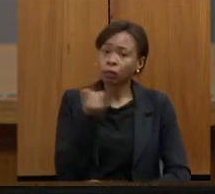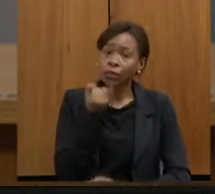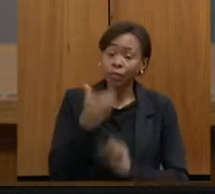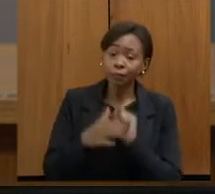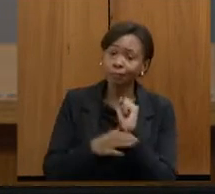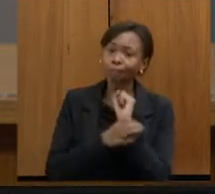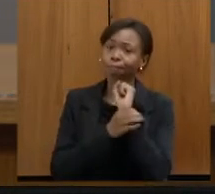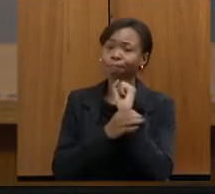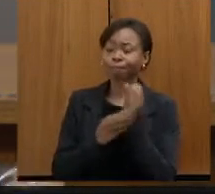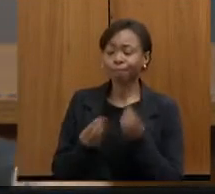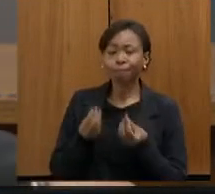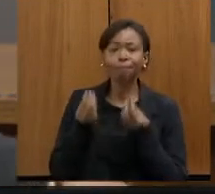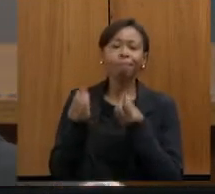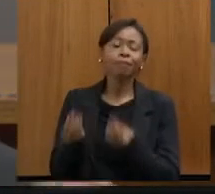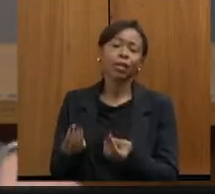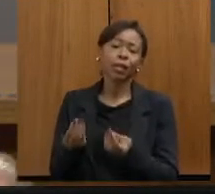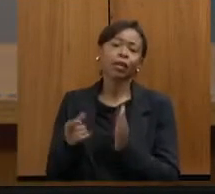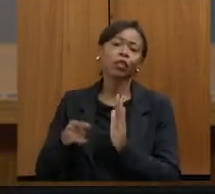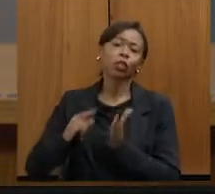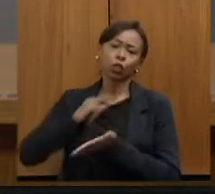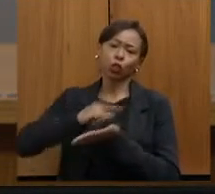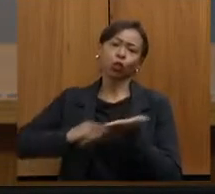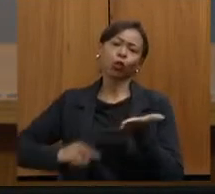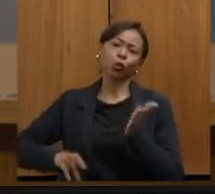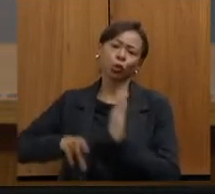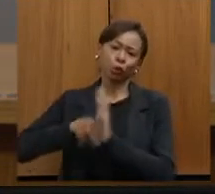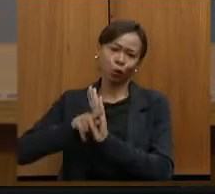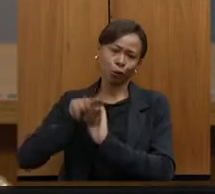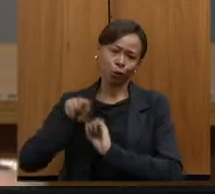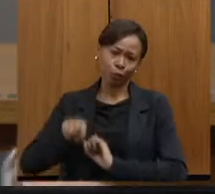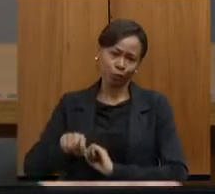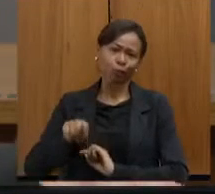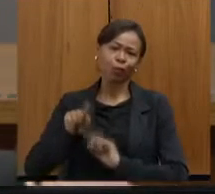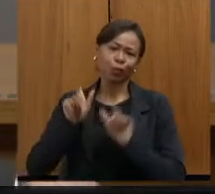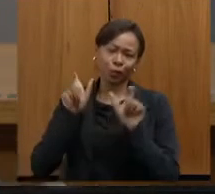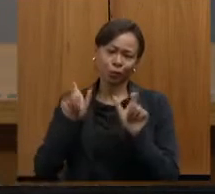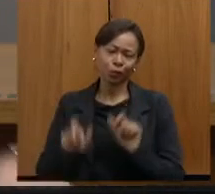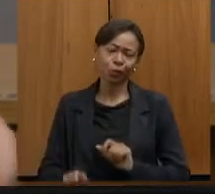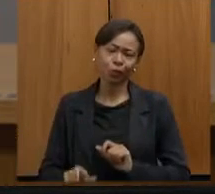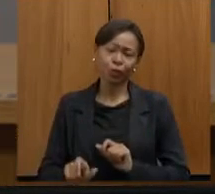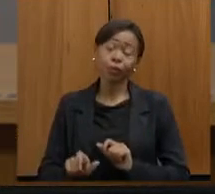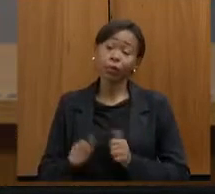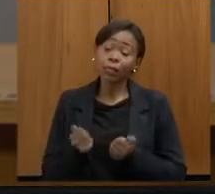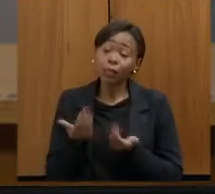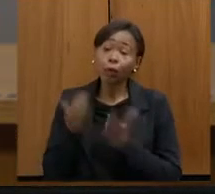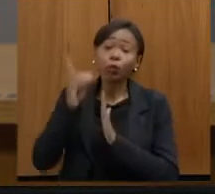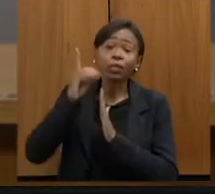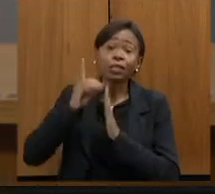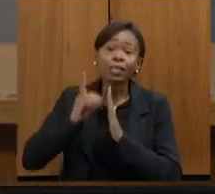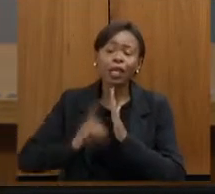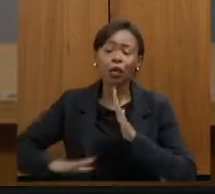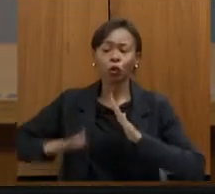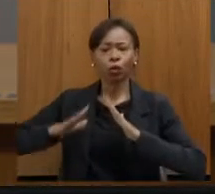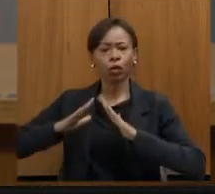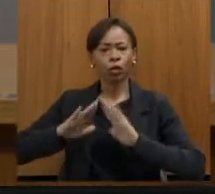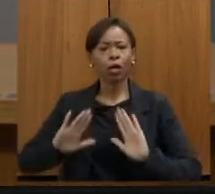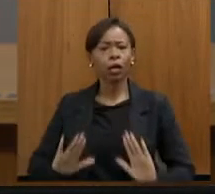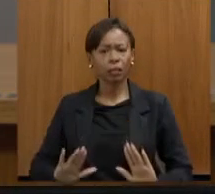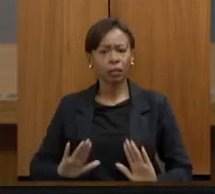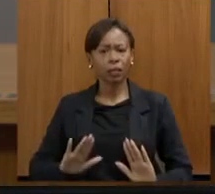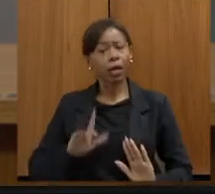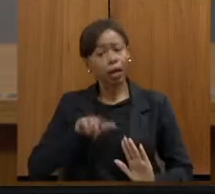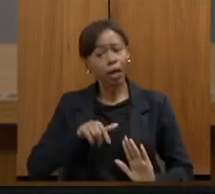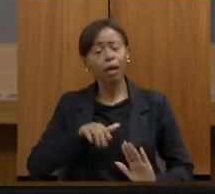garantir essas pessoas. E garantir o direito à propriedade é um pilar para o desenvolvimento econômico. Nenhuma grande empresa, nenhum